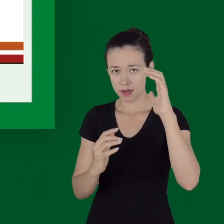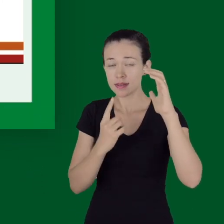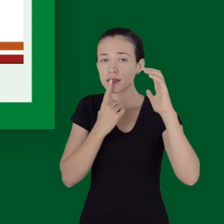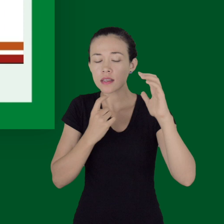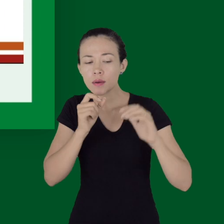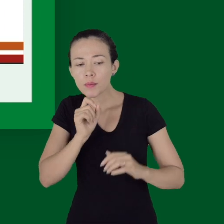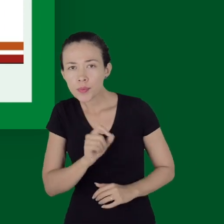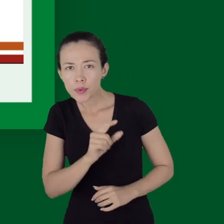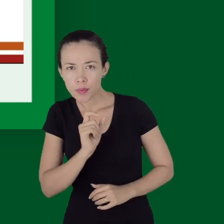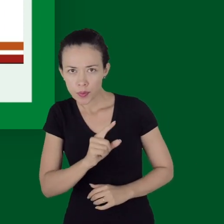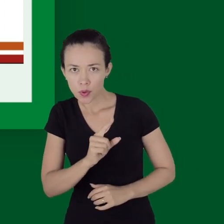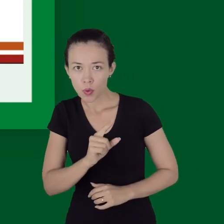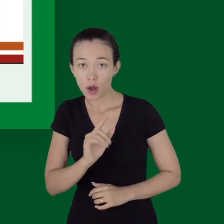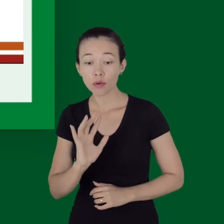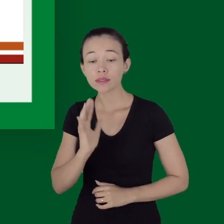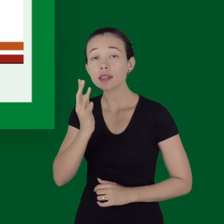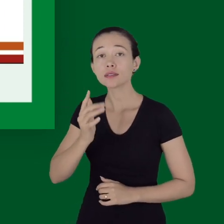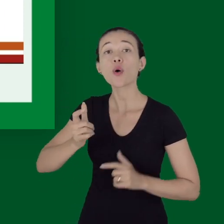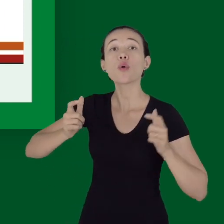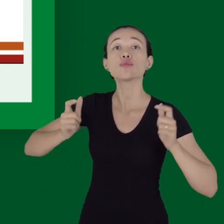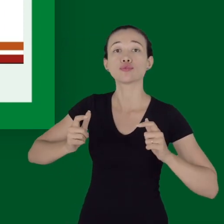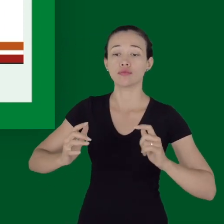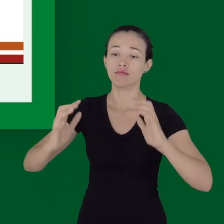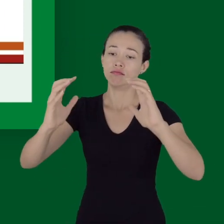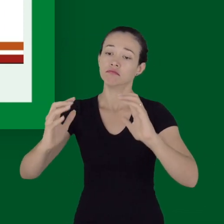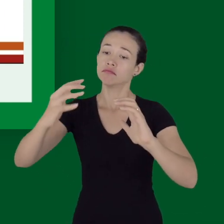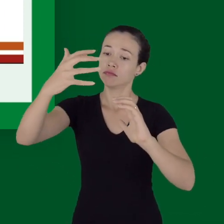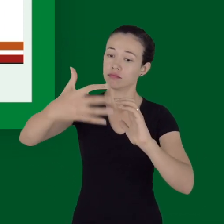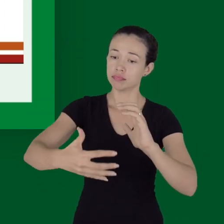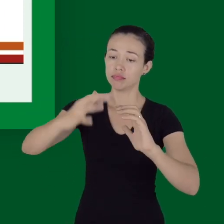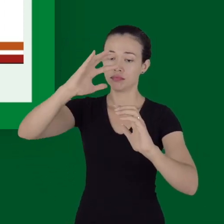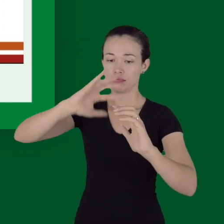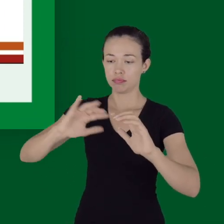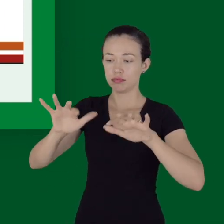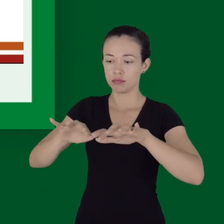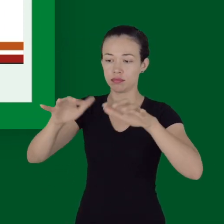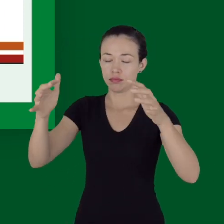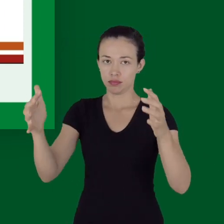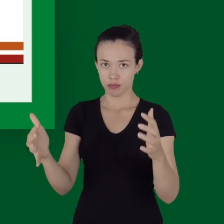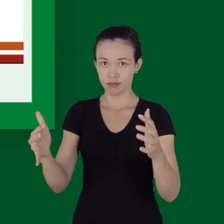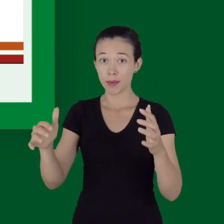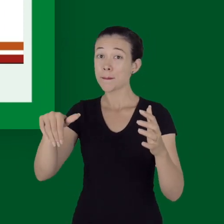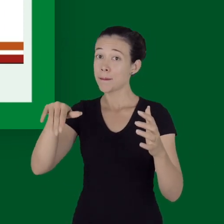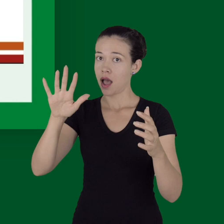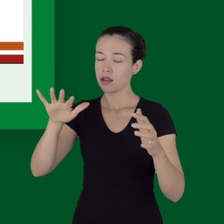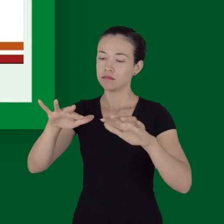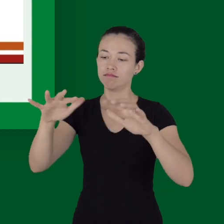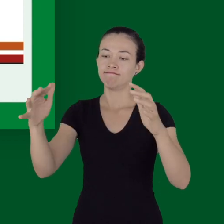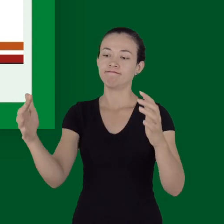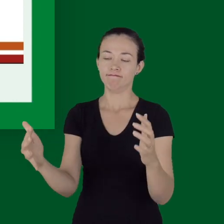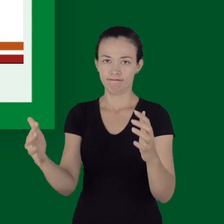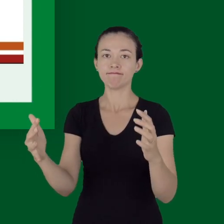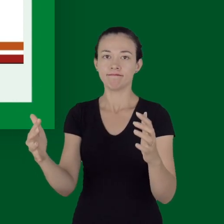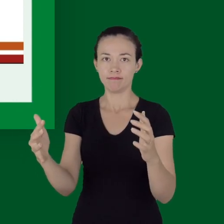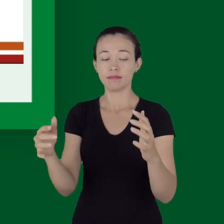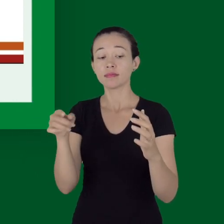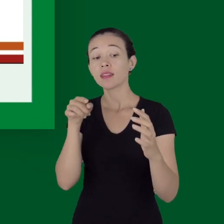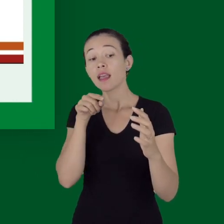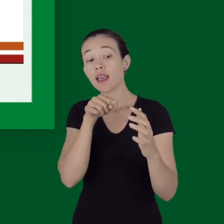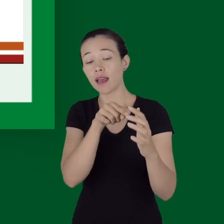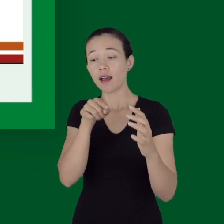as mais comuns, né, são a cerebral média, anterior e a posterior. A cerebral média é mais comum de ter